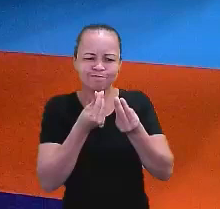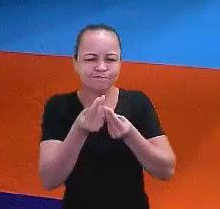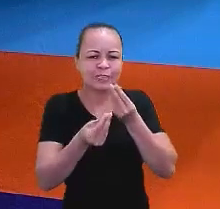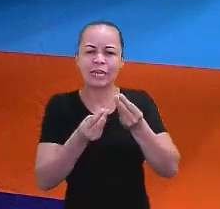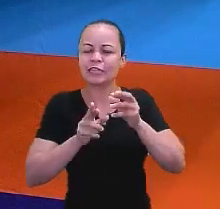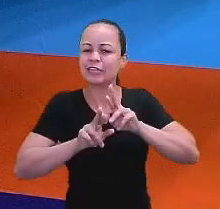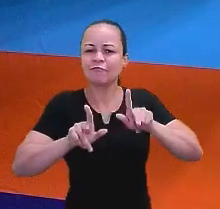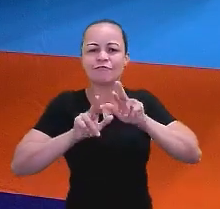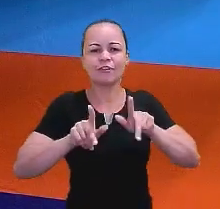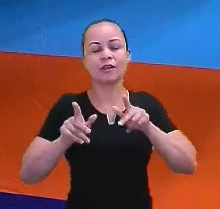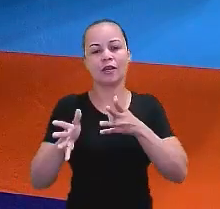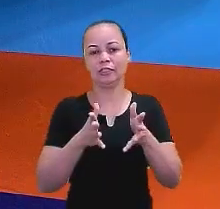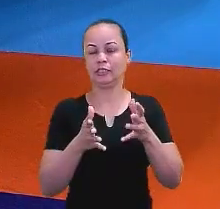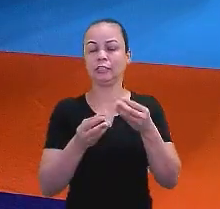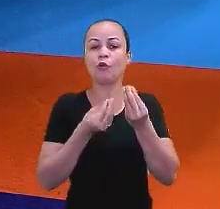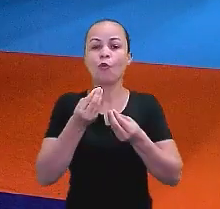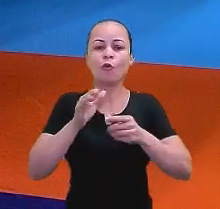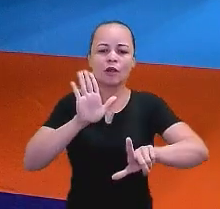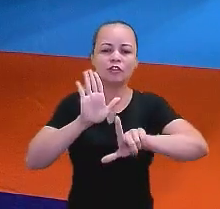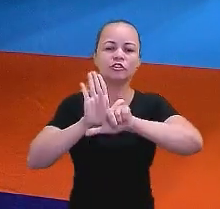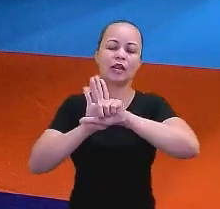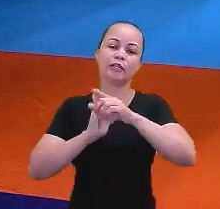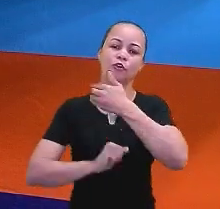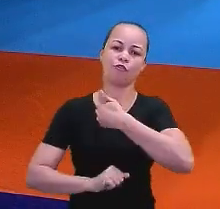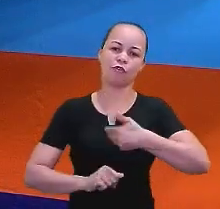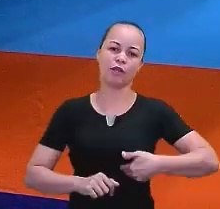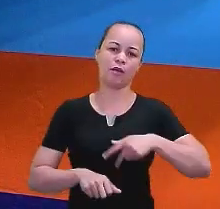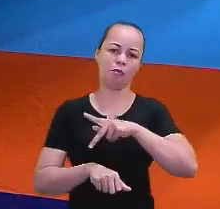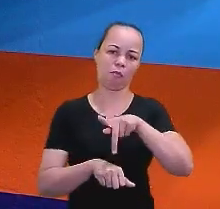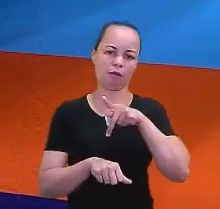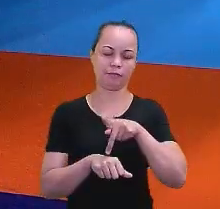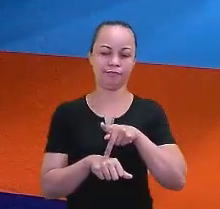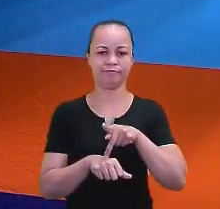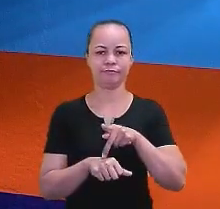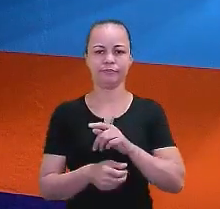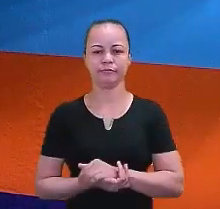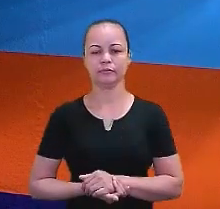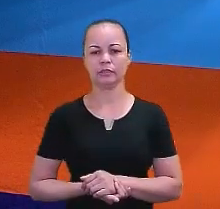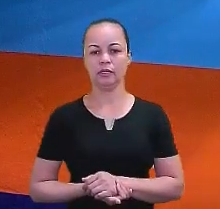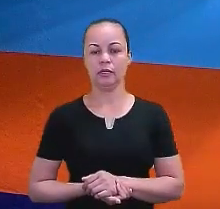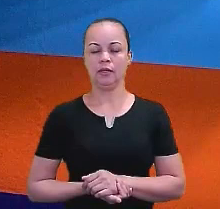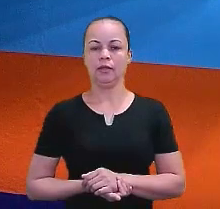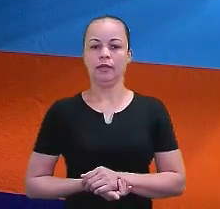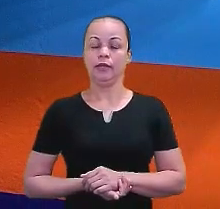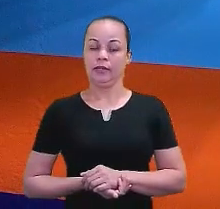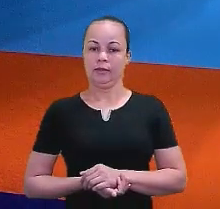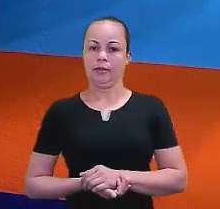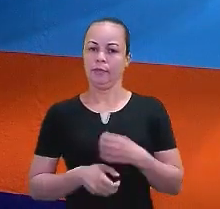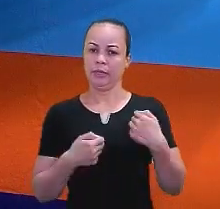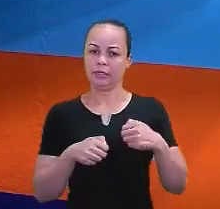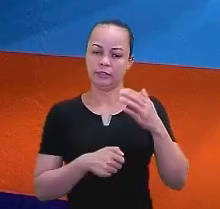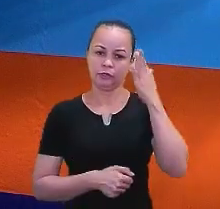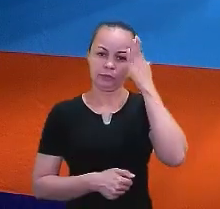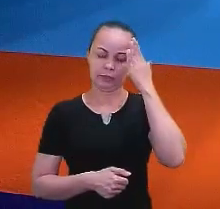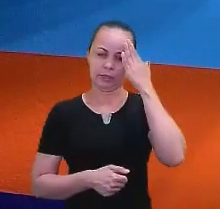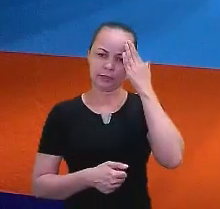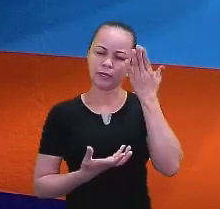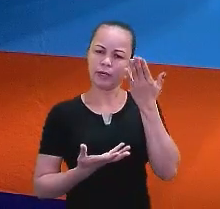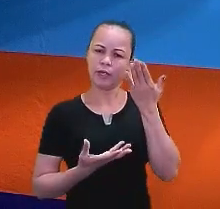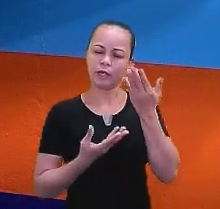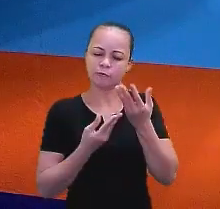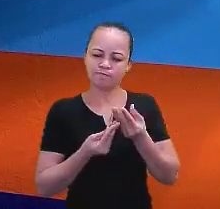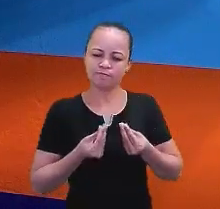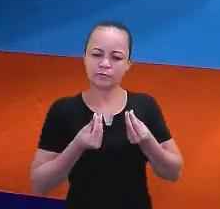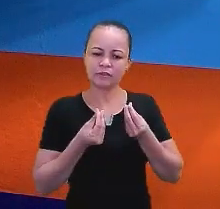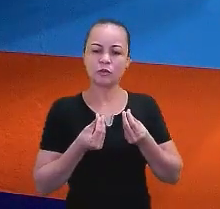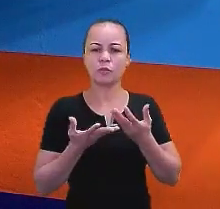a forma de legislar, de governar no nosso país. E compreendemos com muita humildade